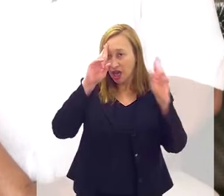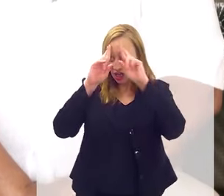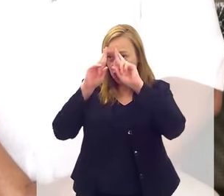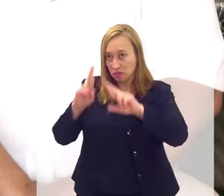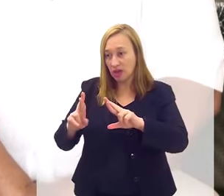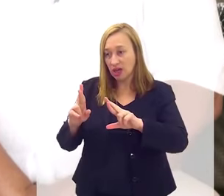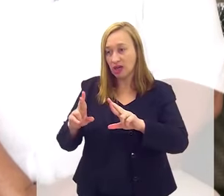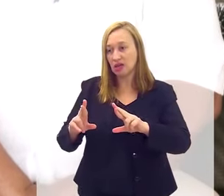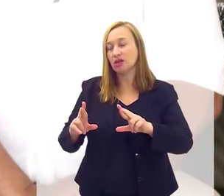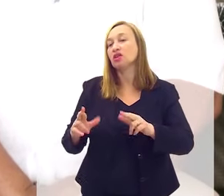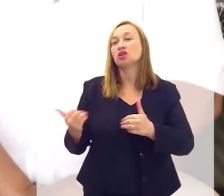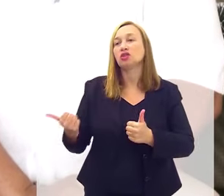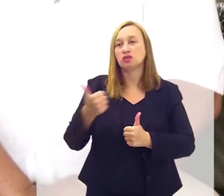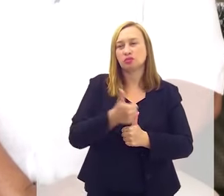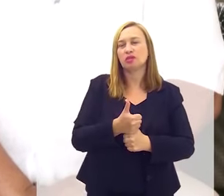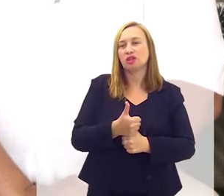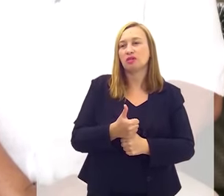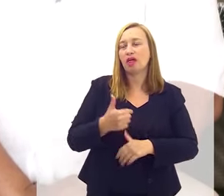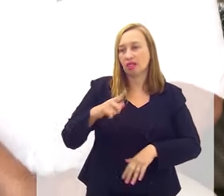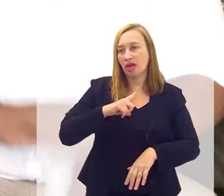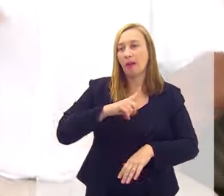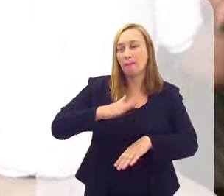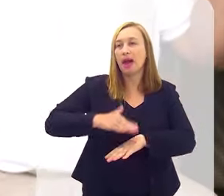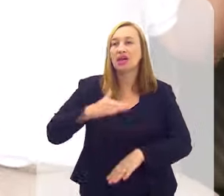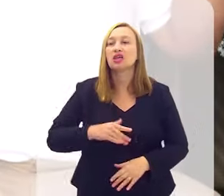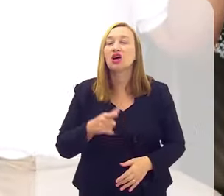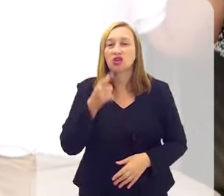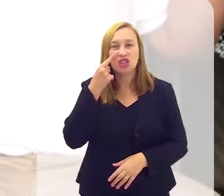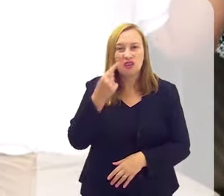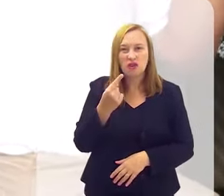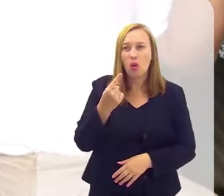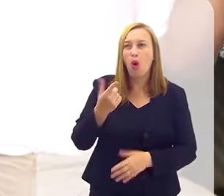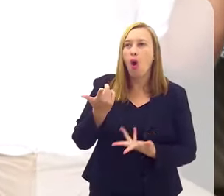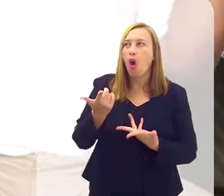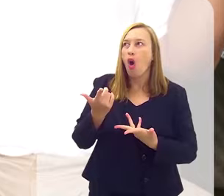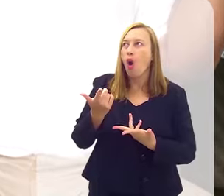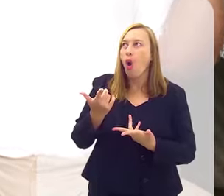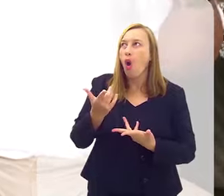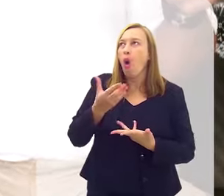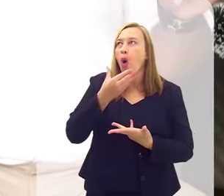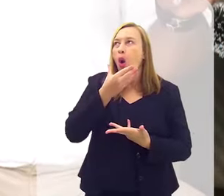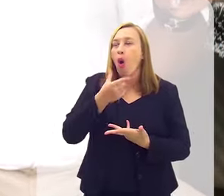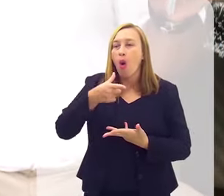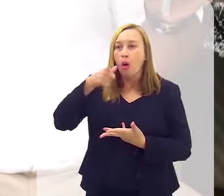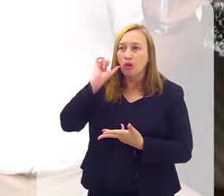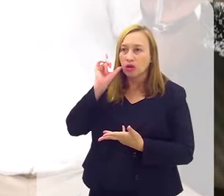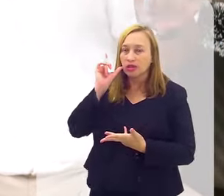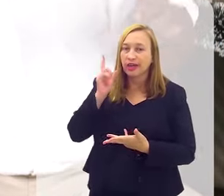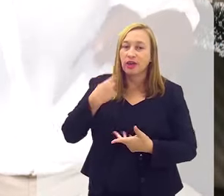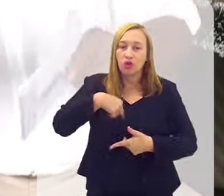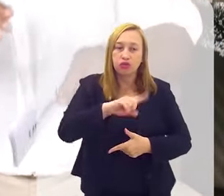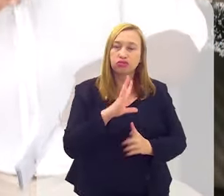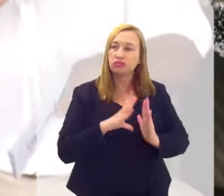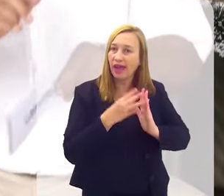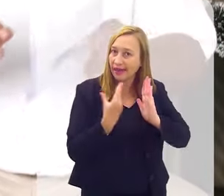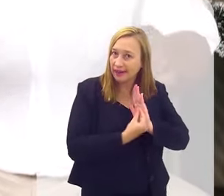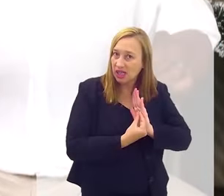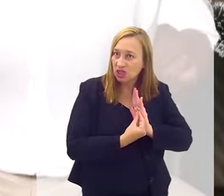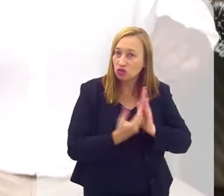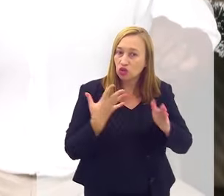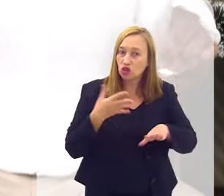precisamos ter mais respeito né pris se o cara é negão tu olha pro cara com aquele jeito você sabe que ontem aconteceu uma coisa